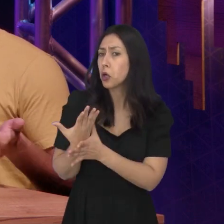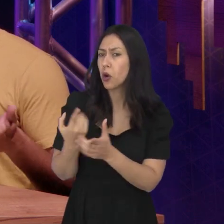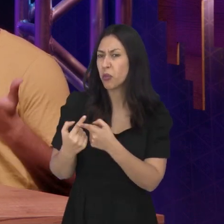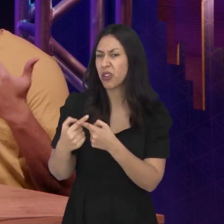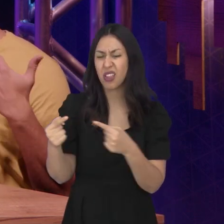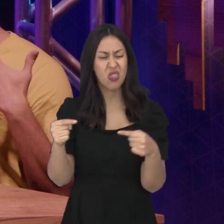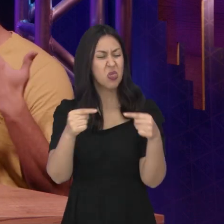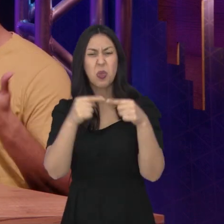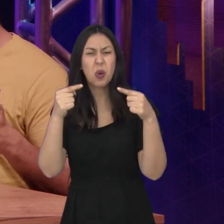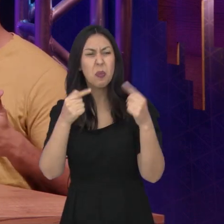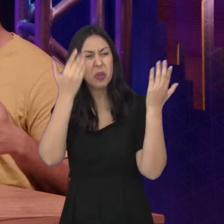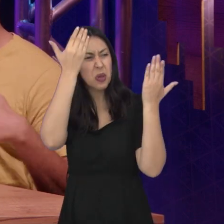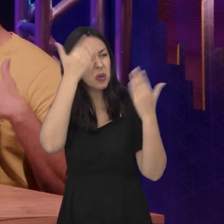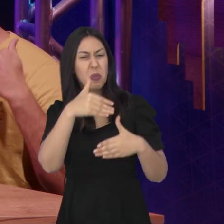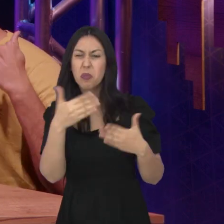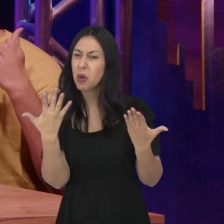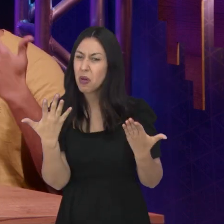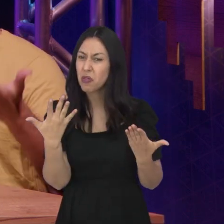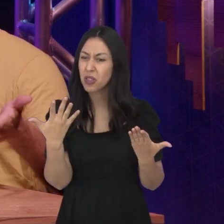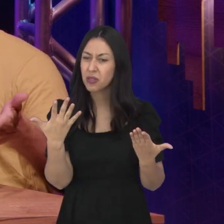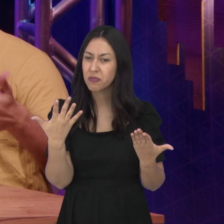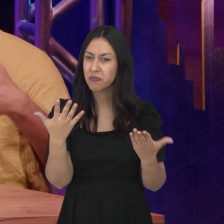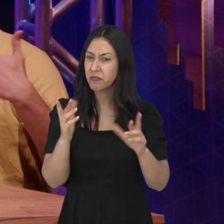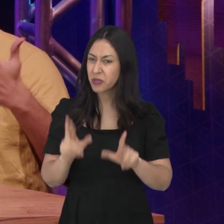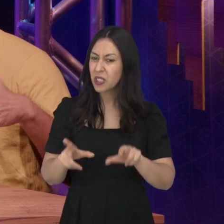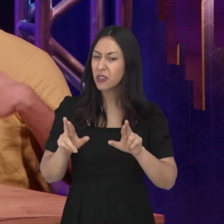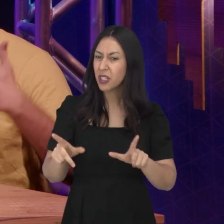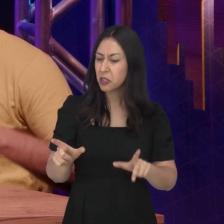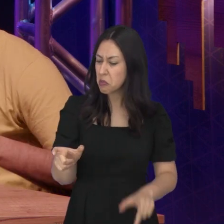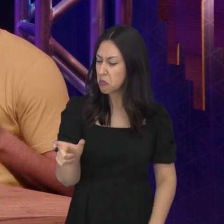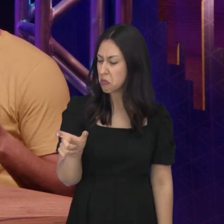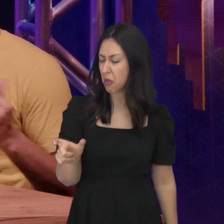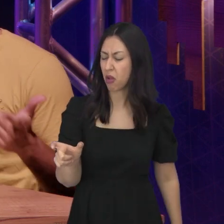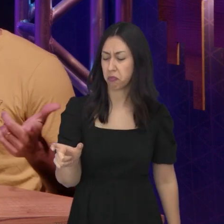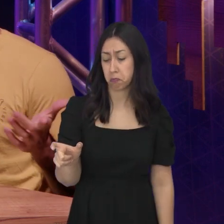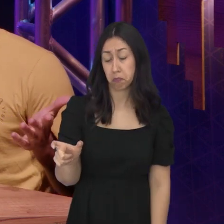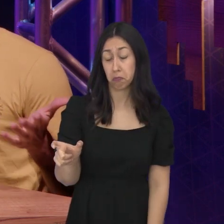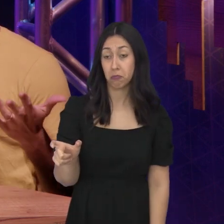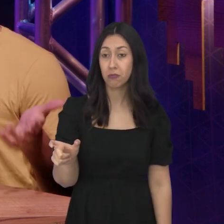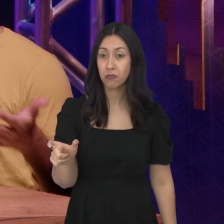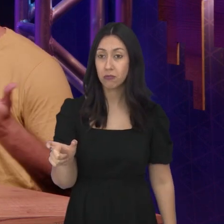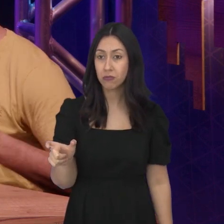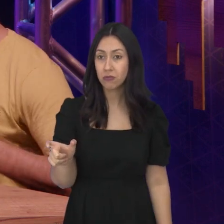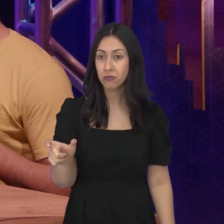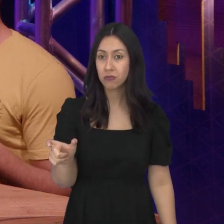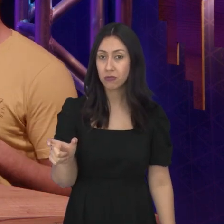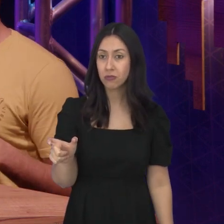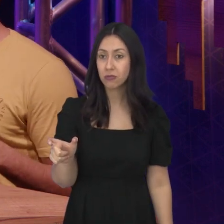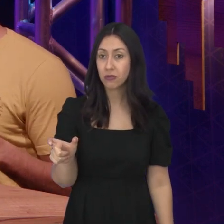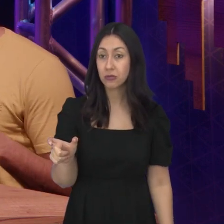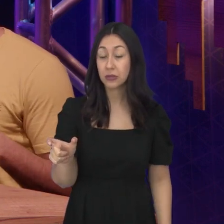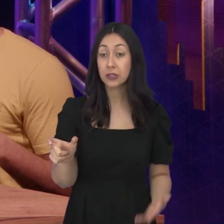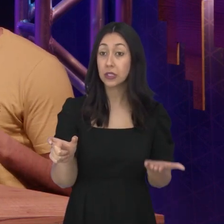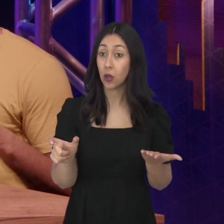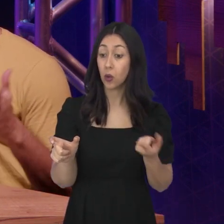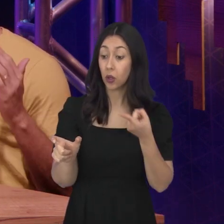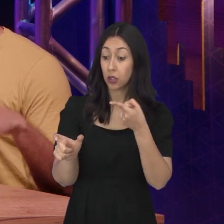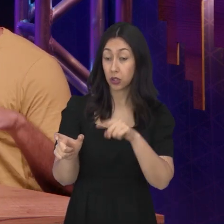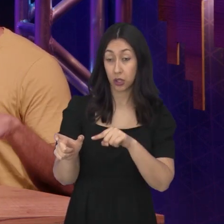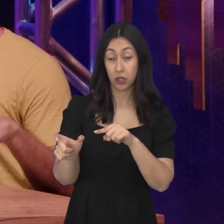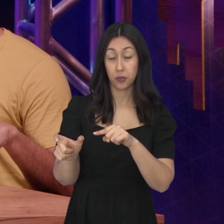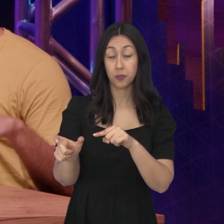com prova, não tem nada a ver com exame, não tem nada a ver com universidade, é uma palavra totalmente diferente, né?